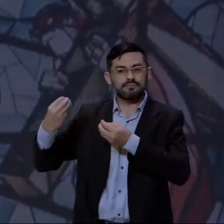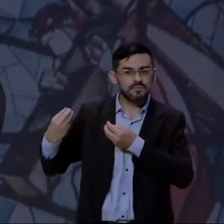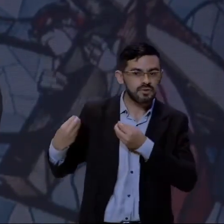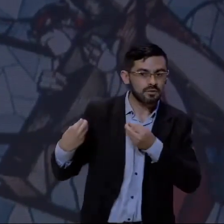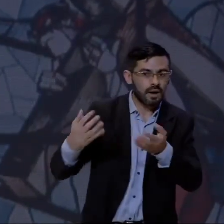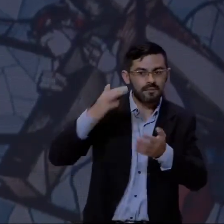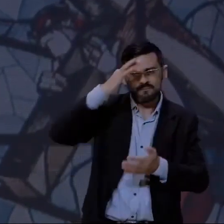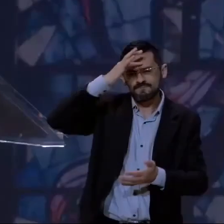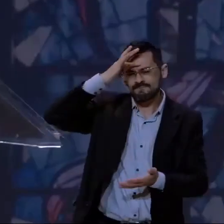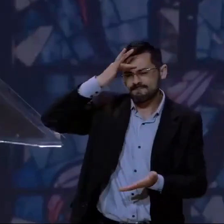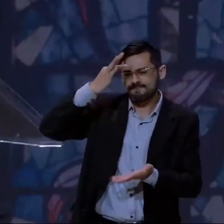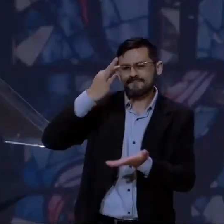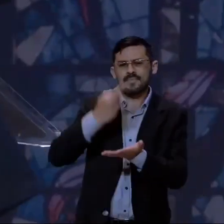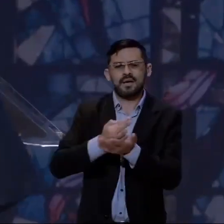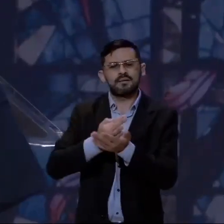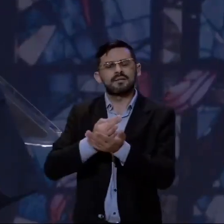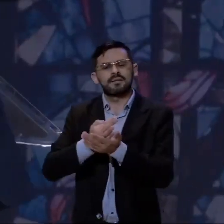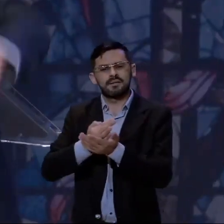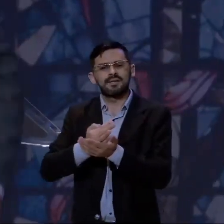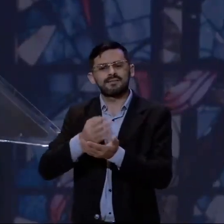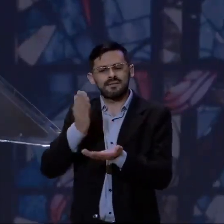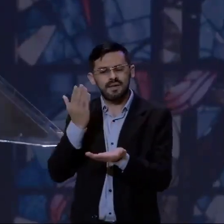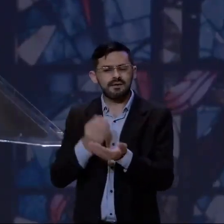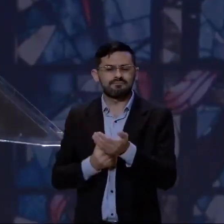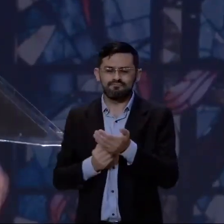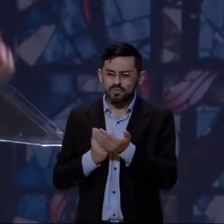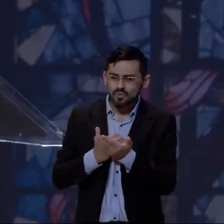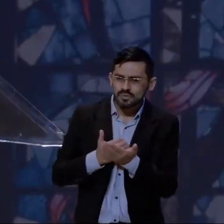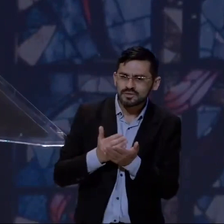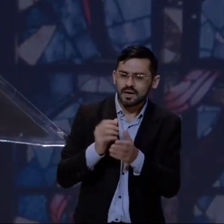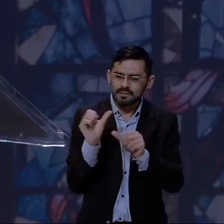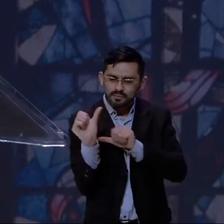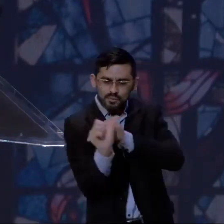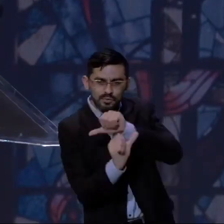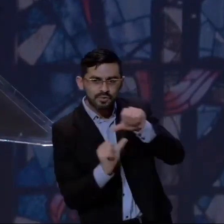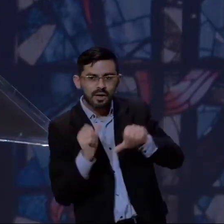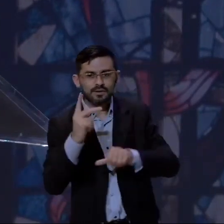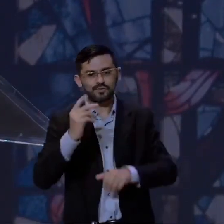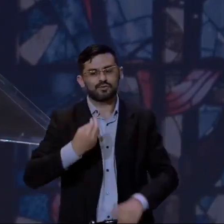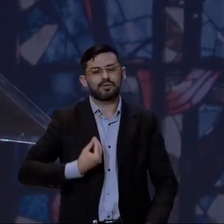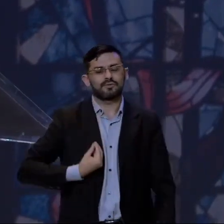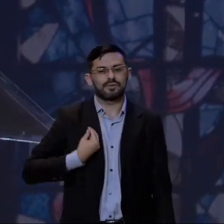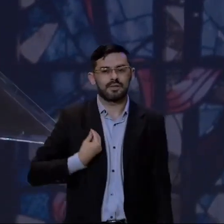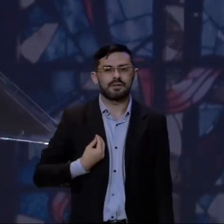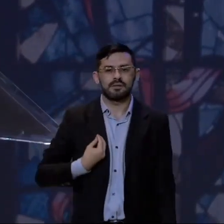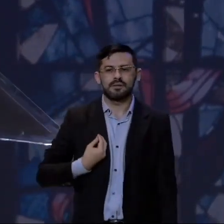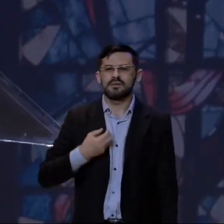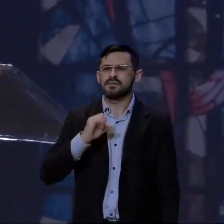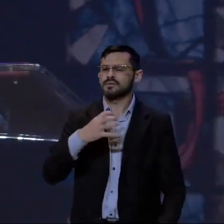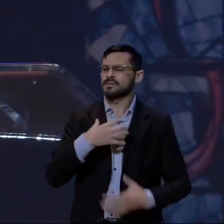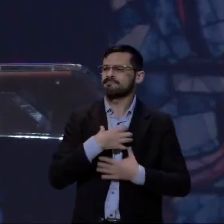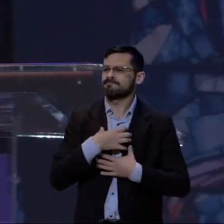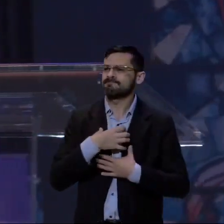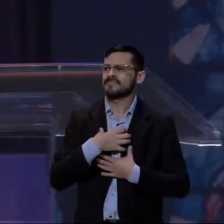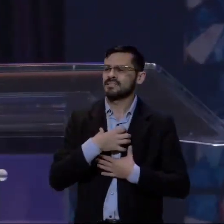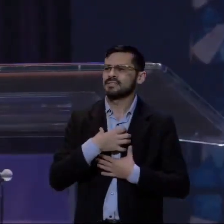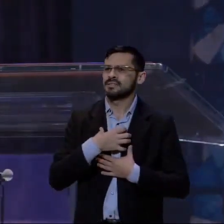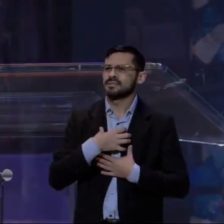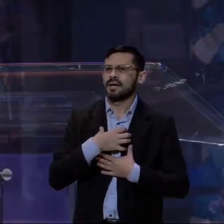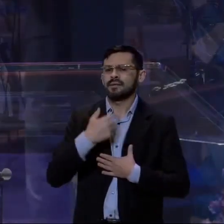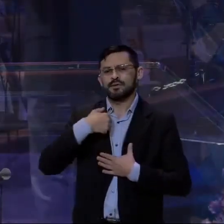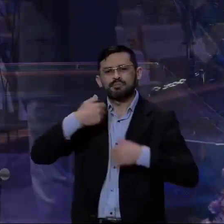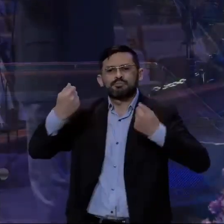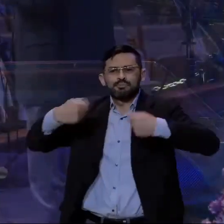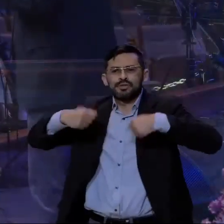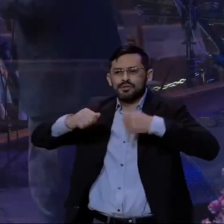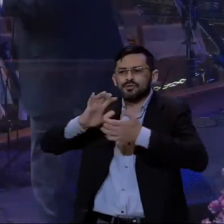quer entrar na tua história, Ele quer nascer dentro do teu coração. Tem alguém neste lugar hoje que está dizendo: eu preciso de Jesus, eu quero que o